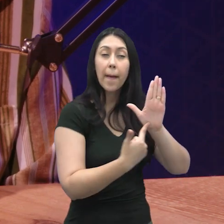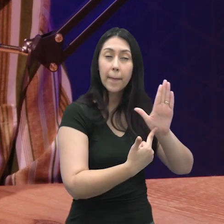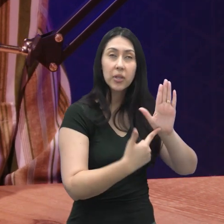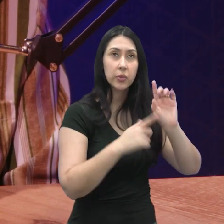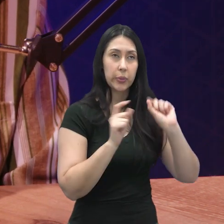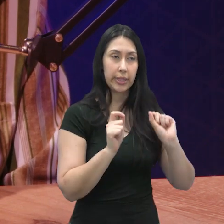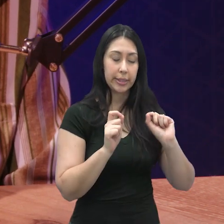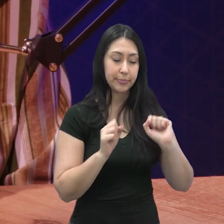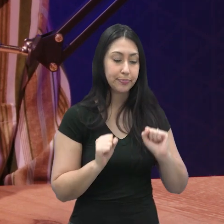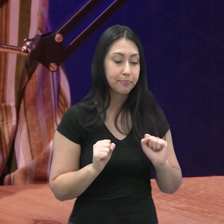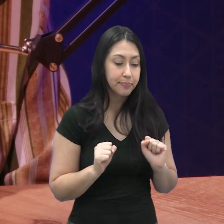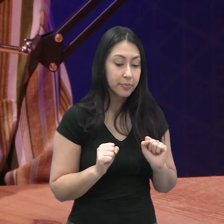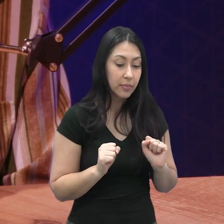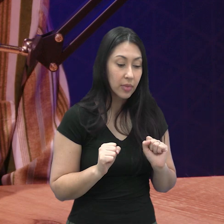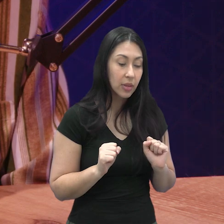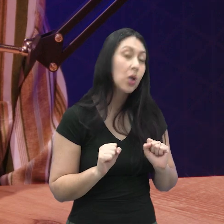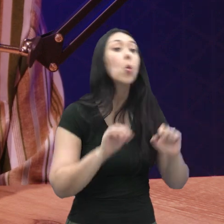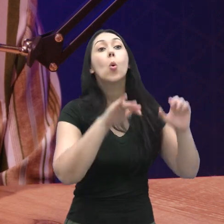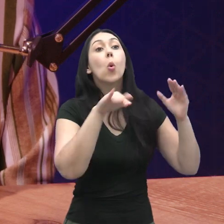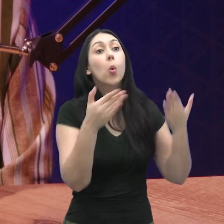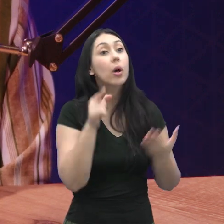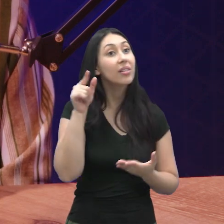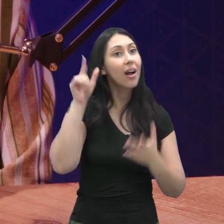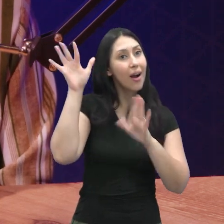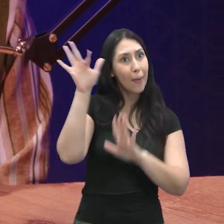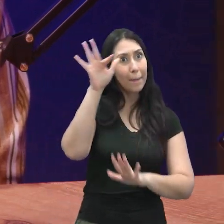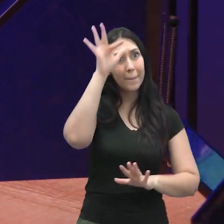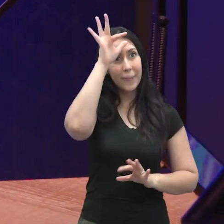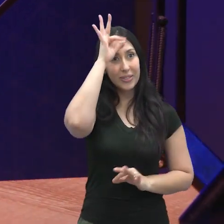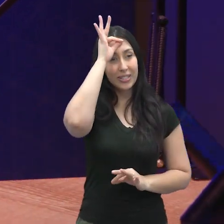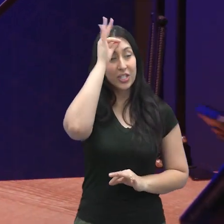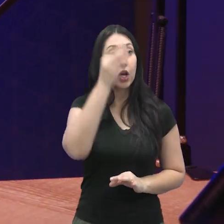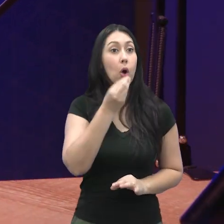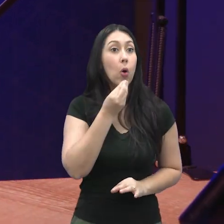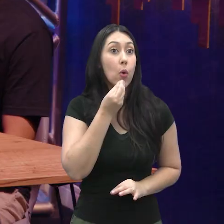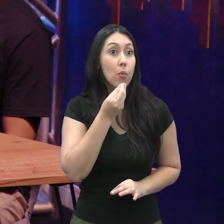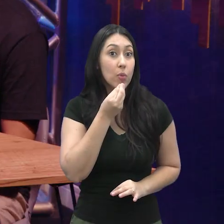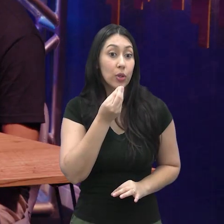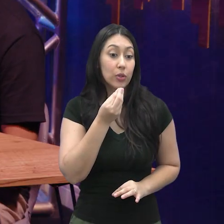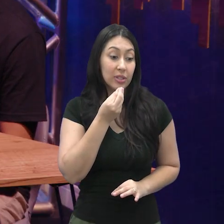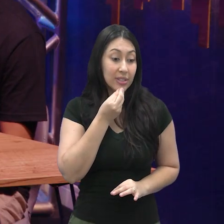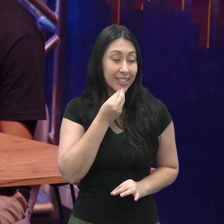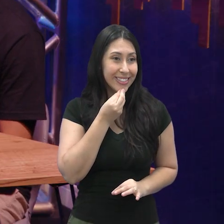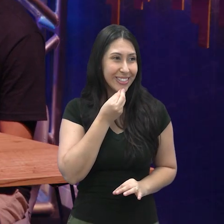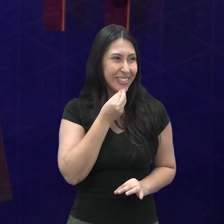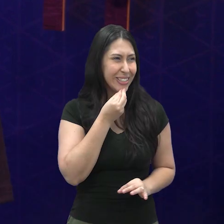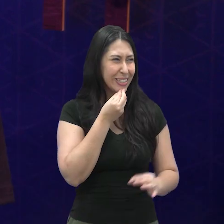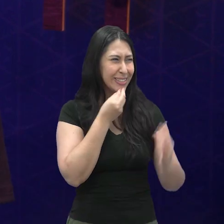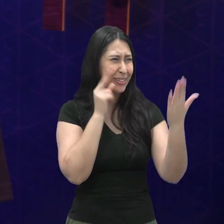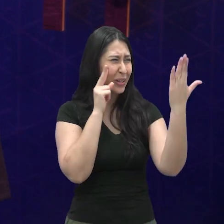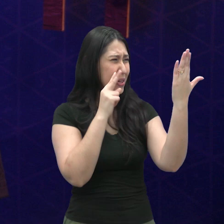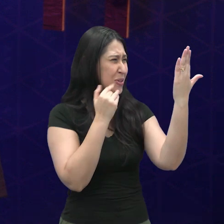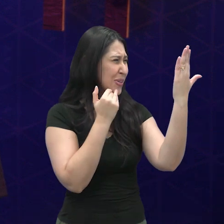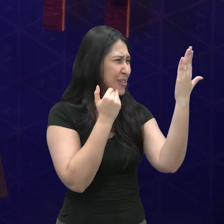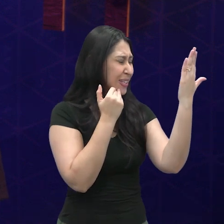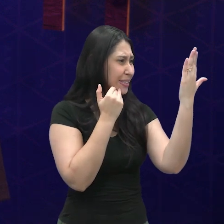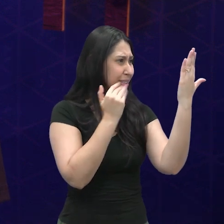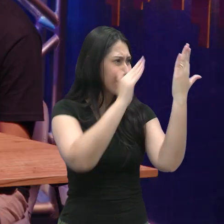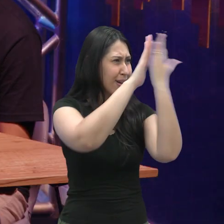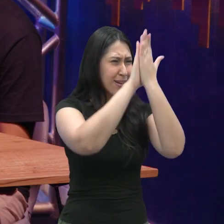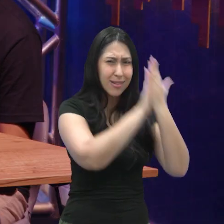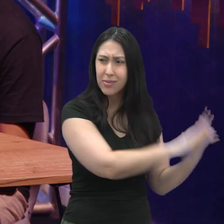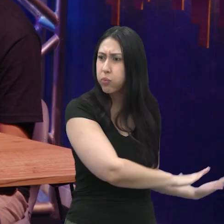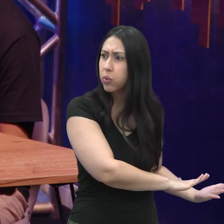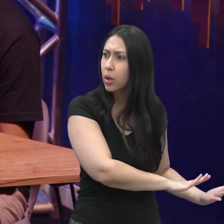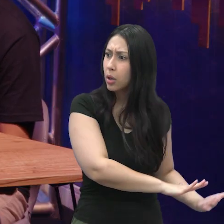fala assim, que no momento em que a Elizabeth Sparkle, né, ela tem ali uma chance de talvez quebrar o espelho e romper o